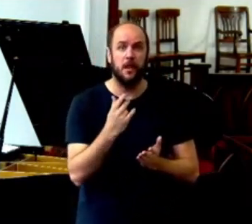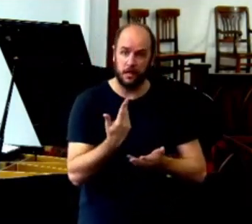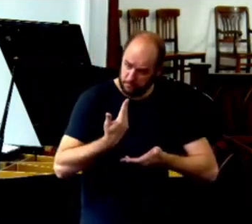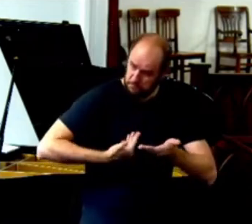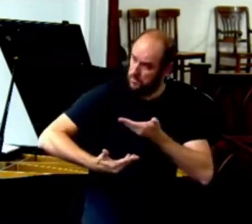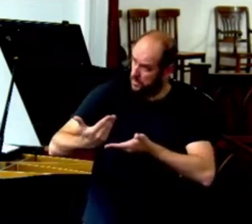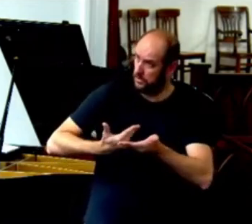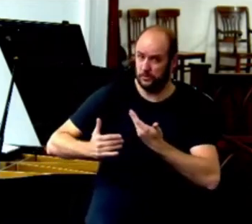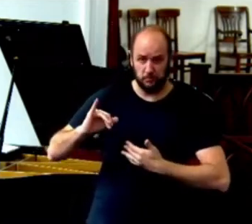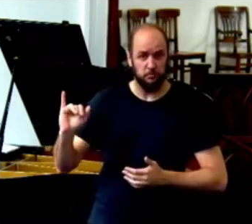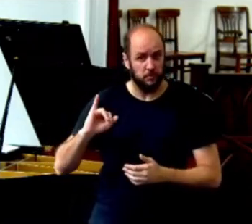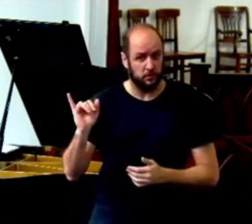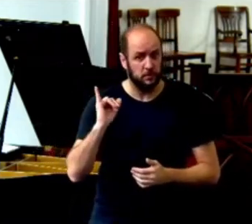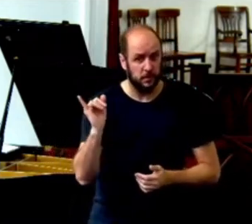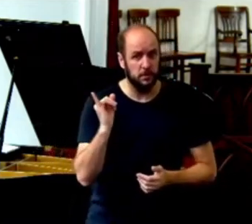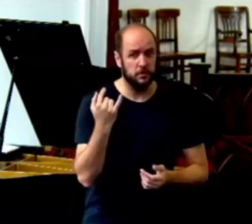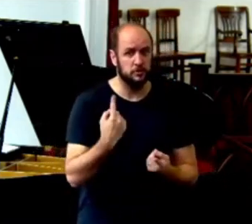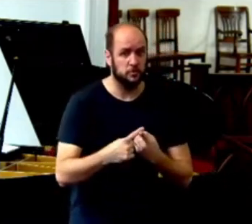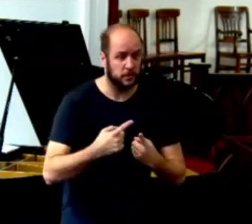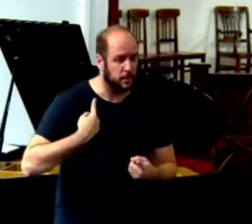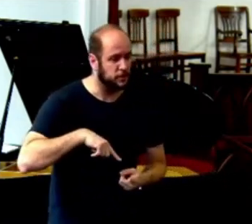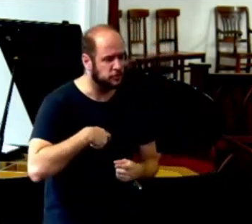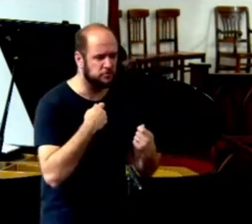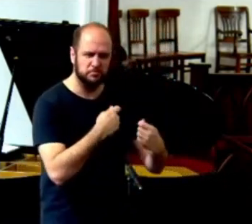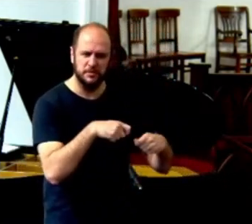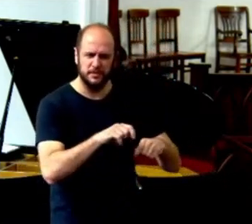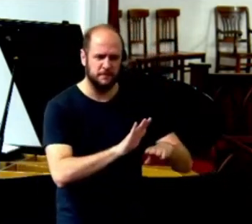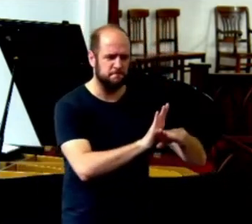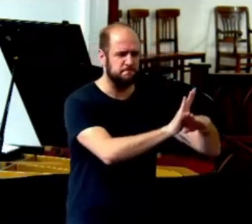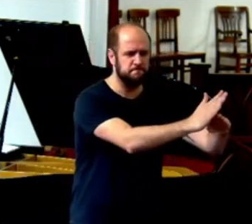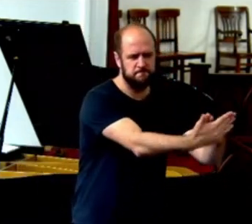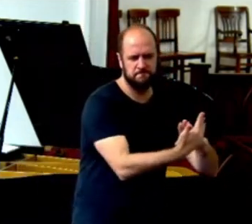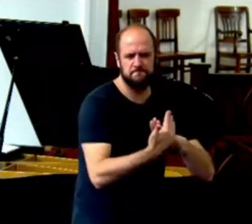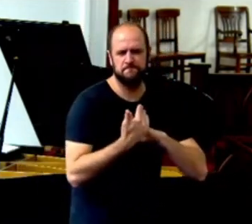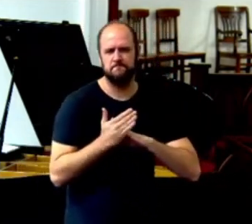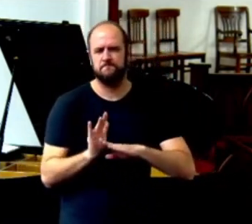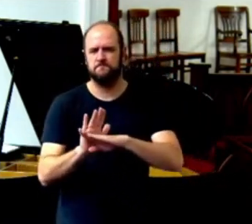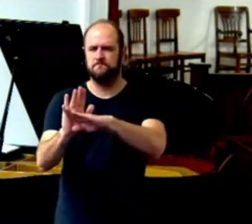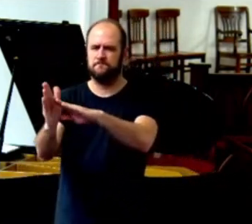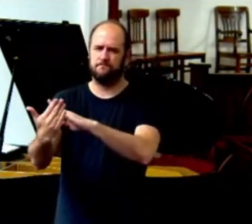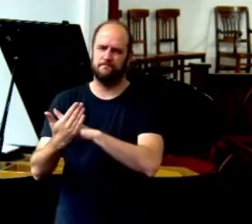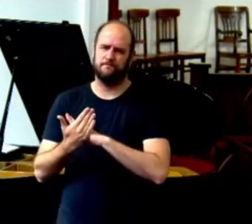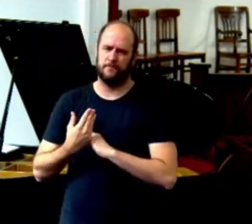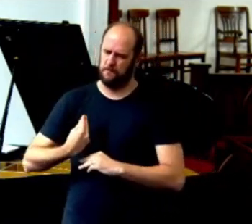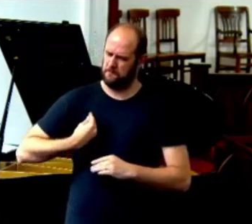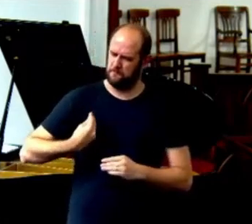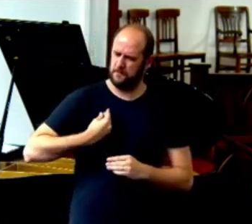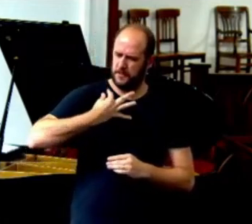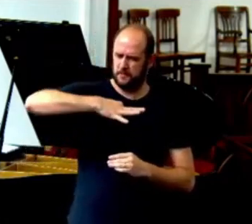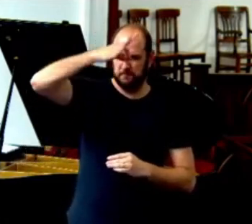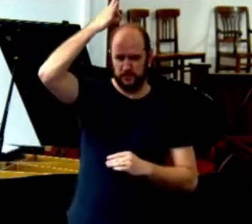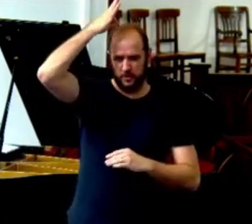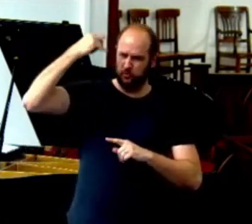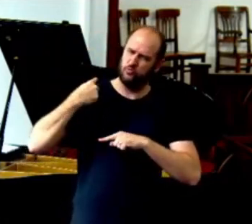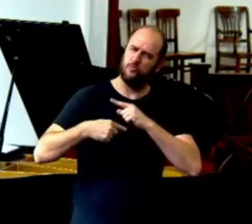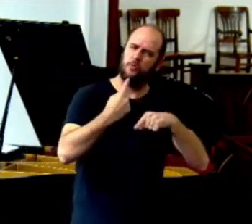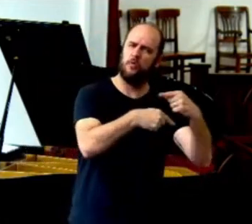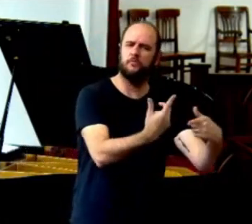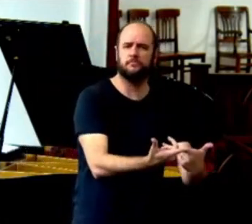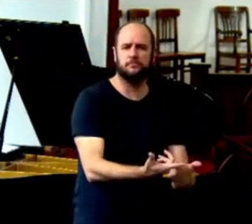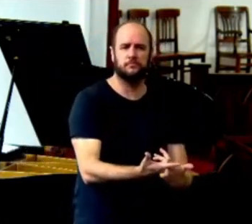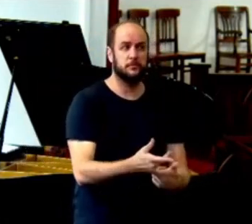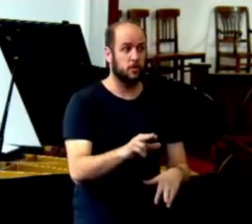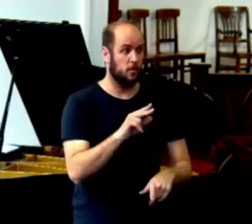Sim. Porque nós precisamos um do outro para crescermos espiritualmente. Não é isso que